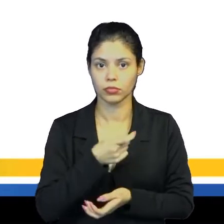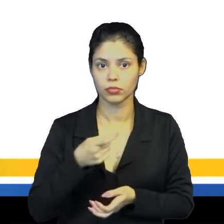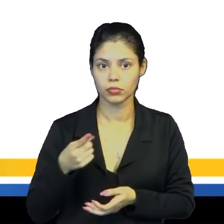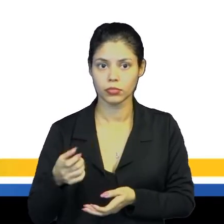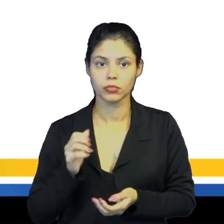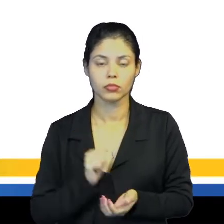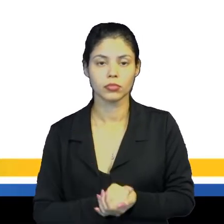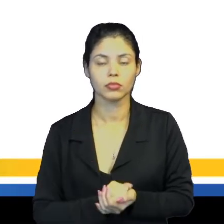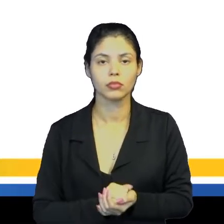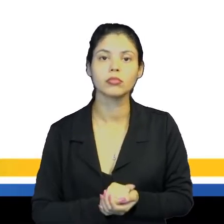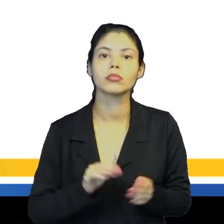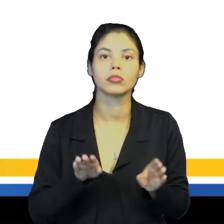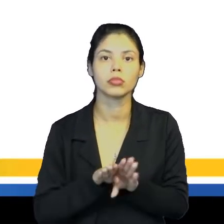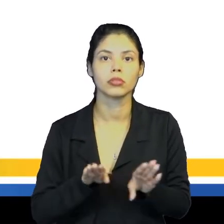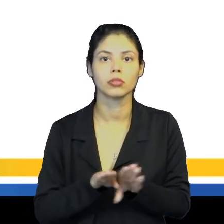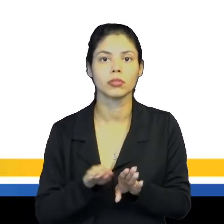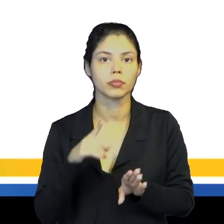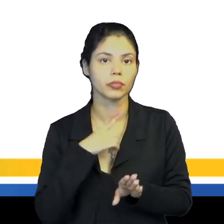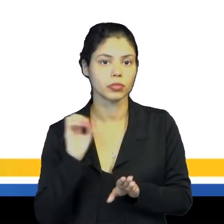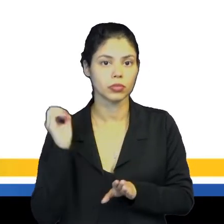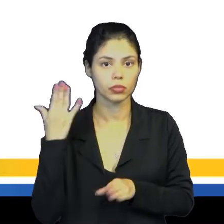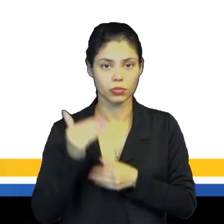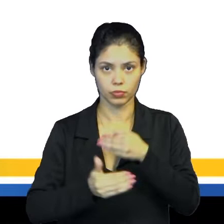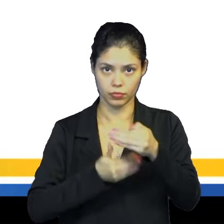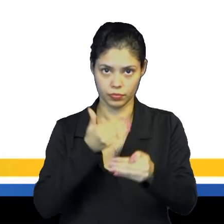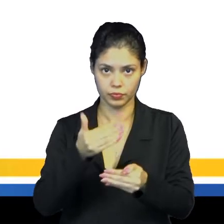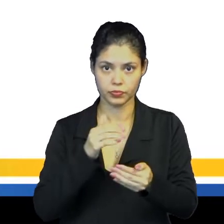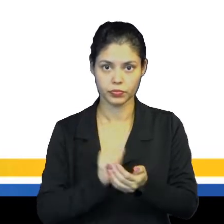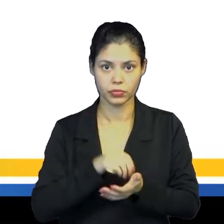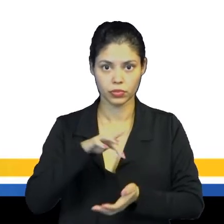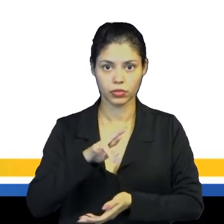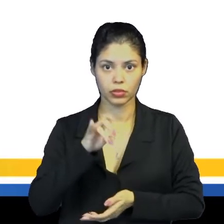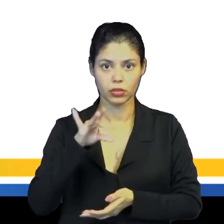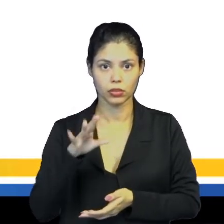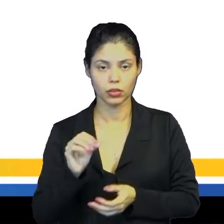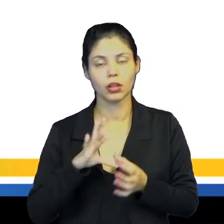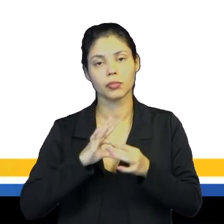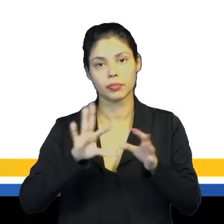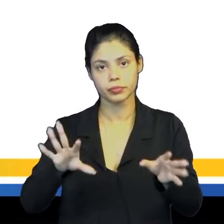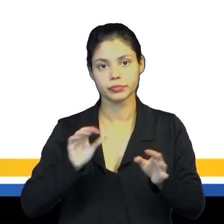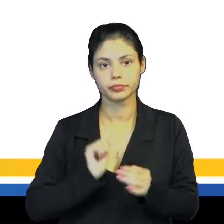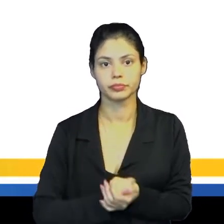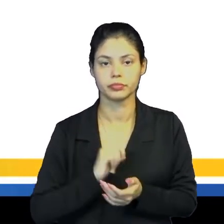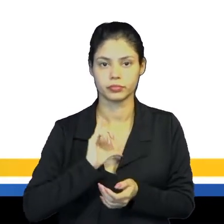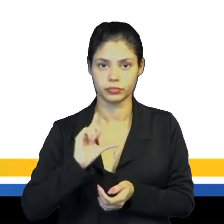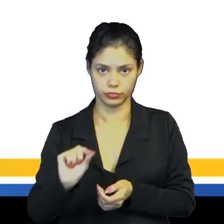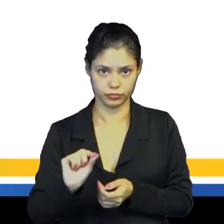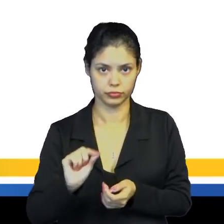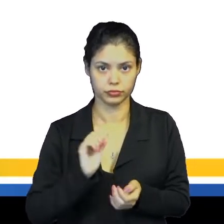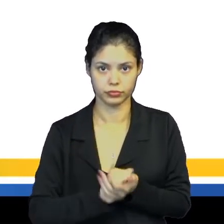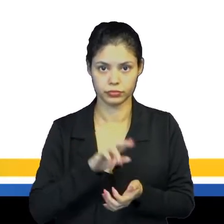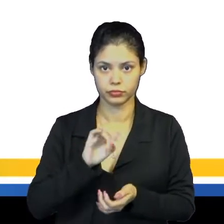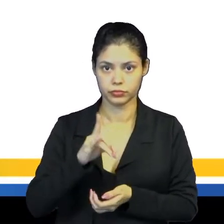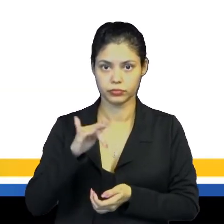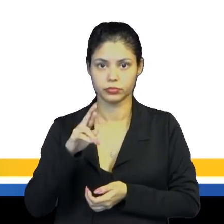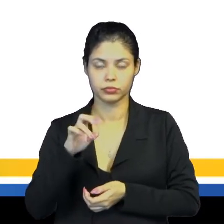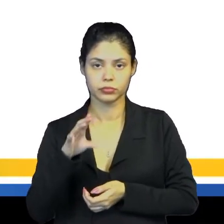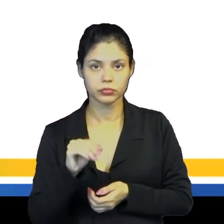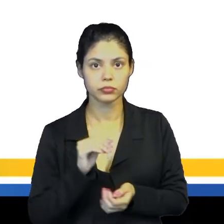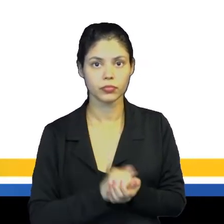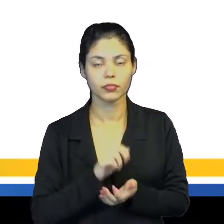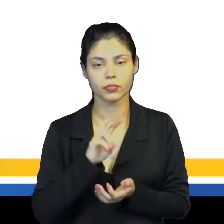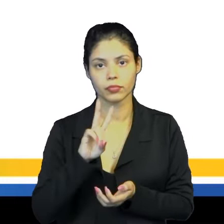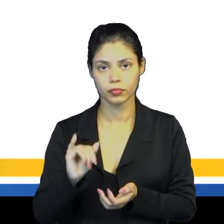vai se maturar e aí ele vai correr um processo de maturação até ele ser liberado, saindo então pelo epidídimo e aí eles